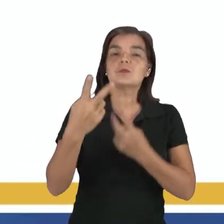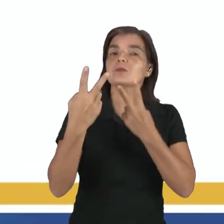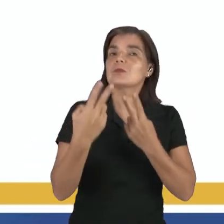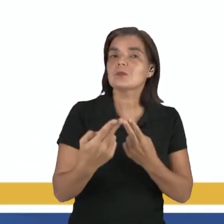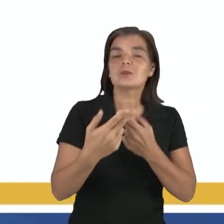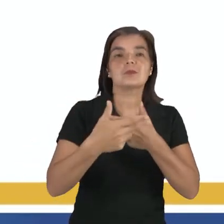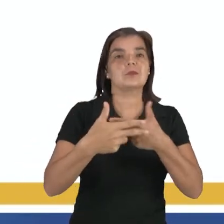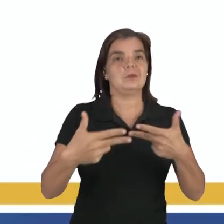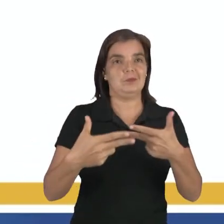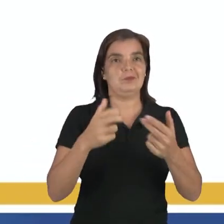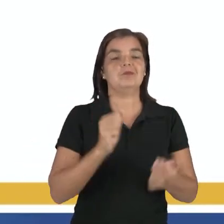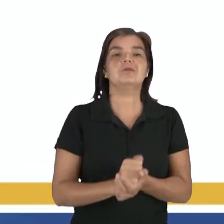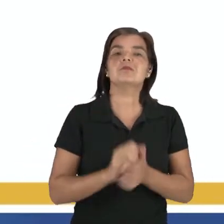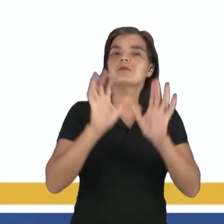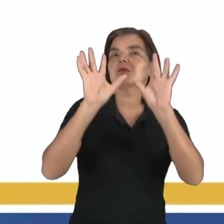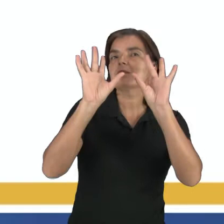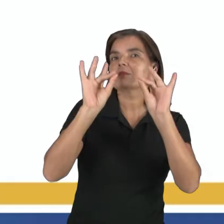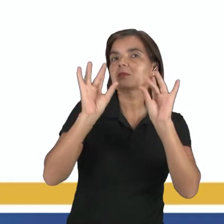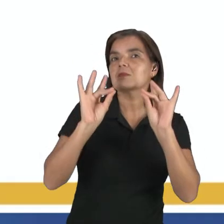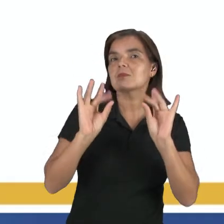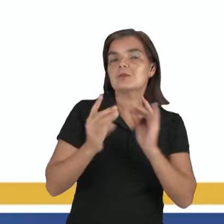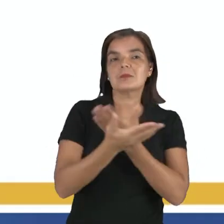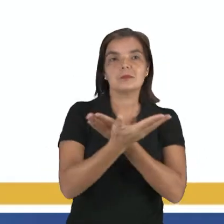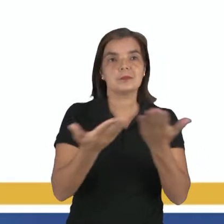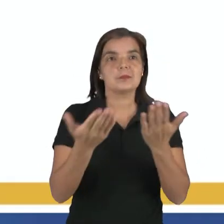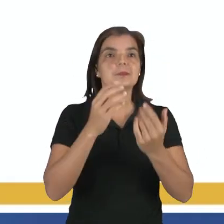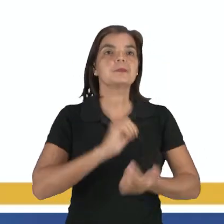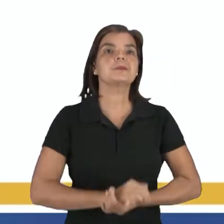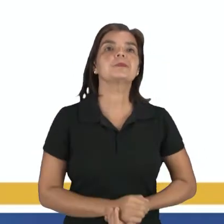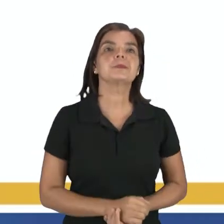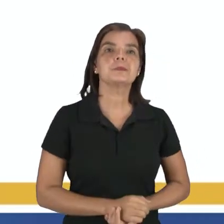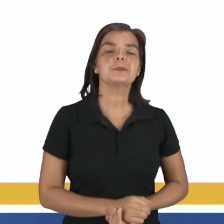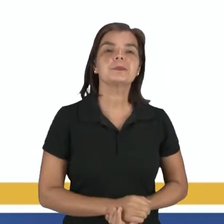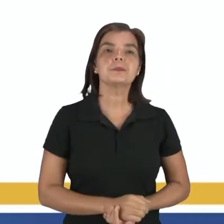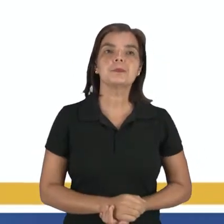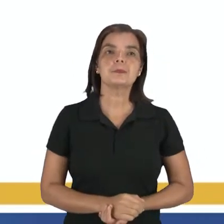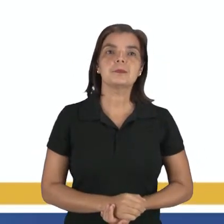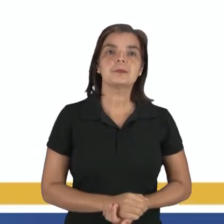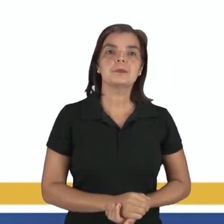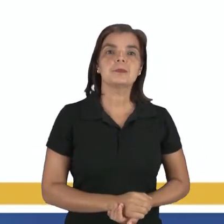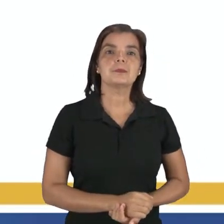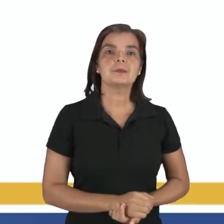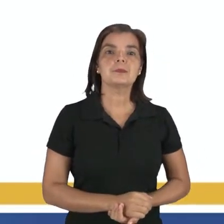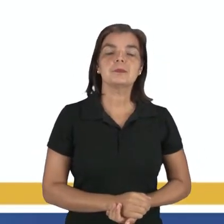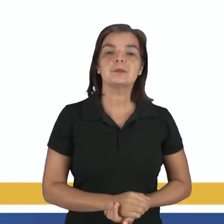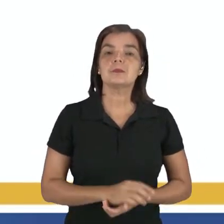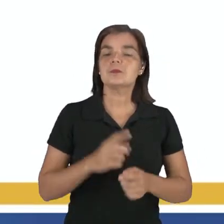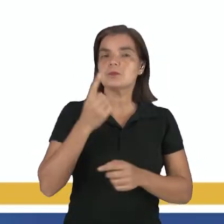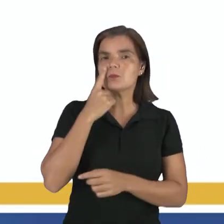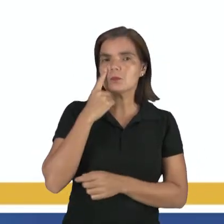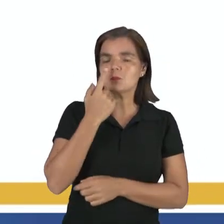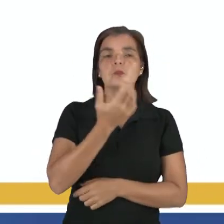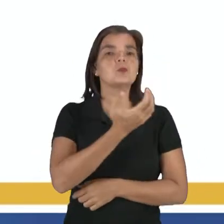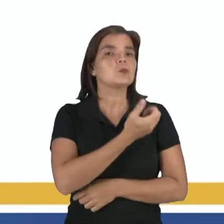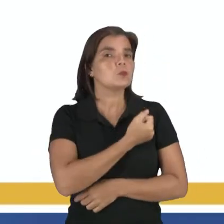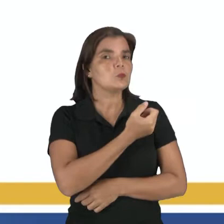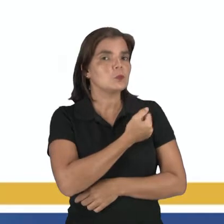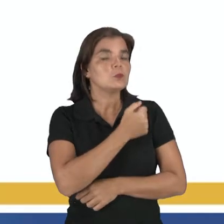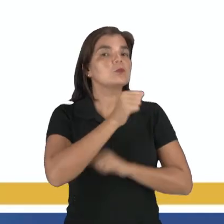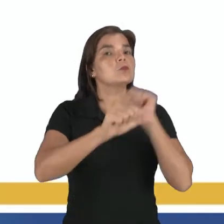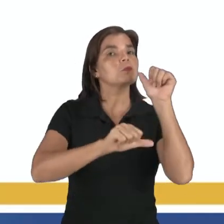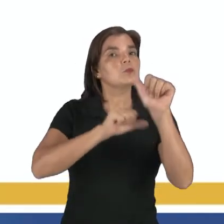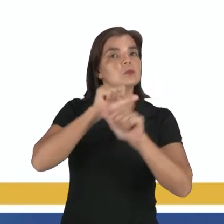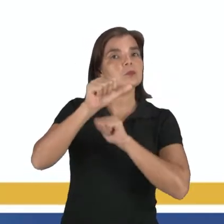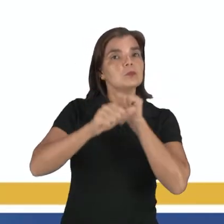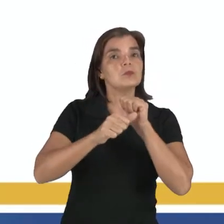mesma coisa, bem detalhadamente para vocês. Tudo bem? Note que os valores numéricos